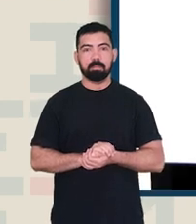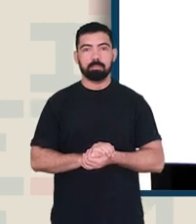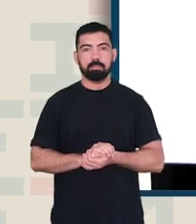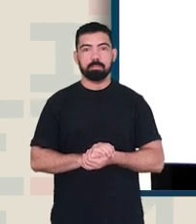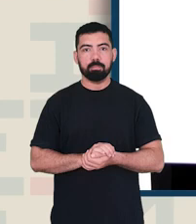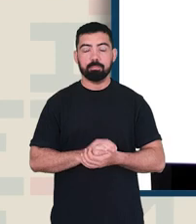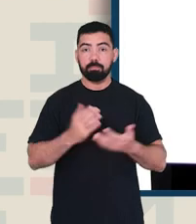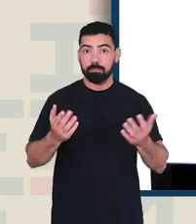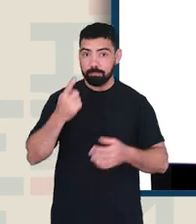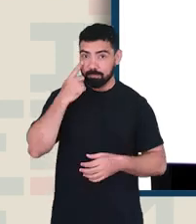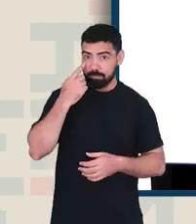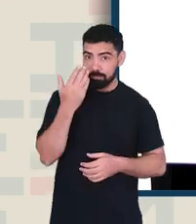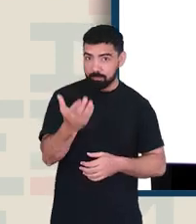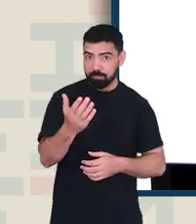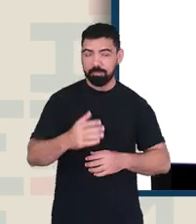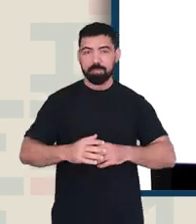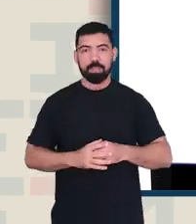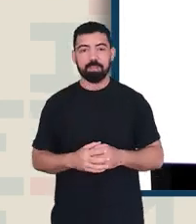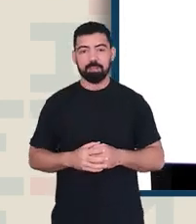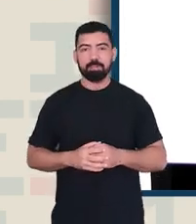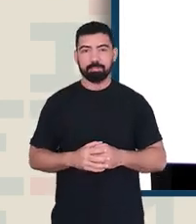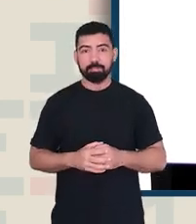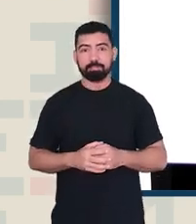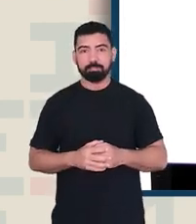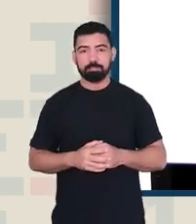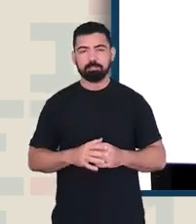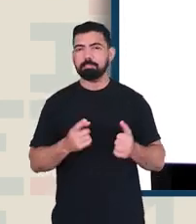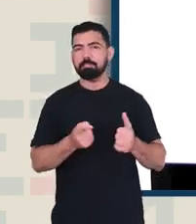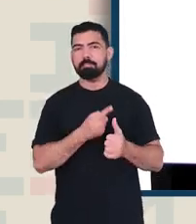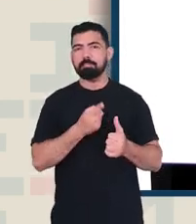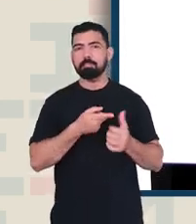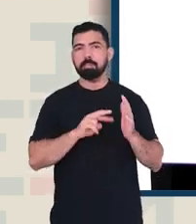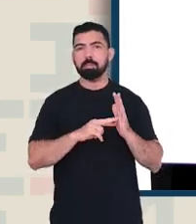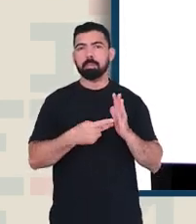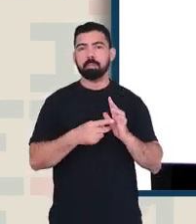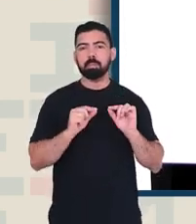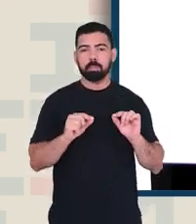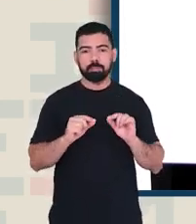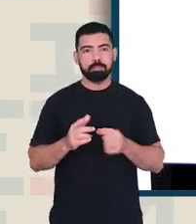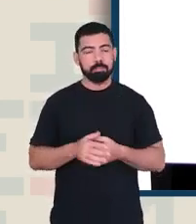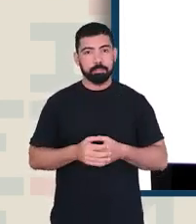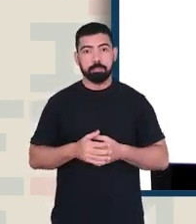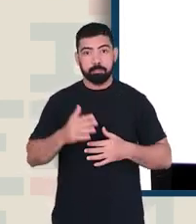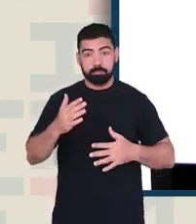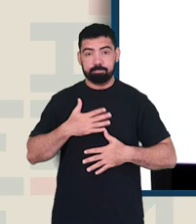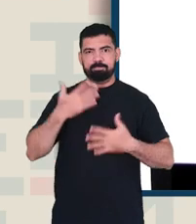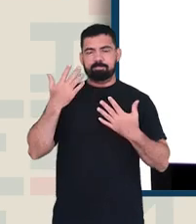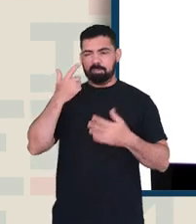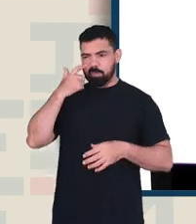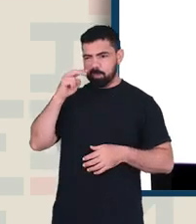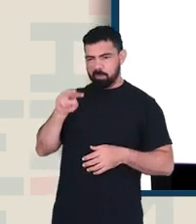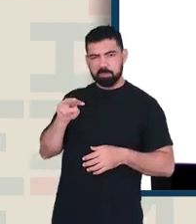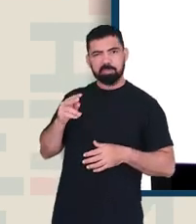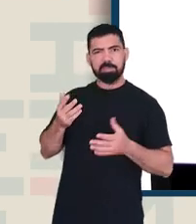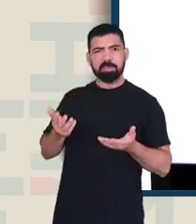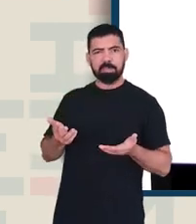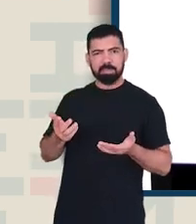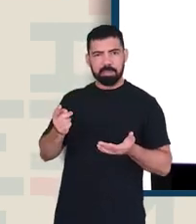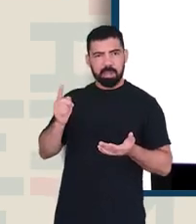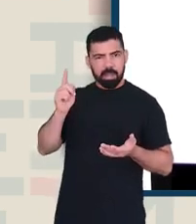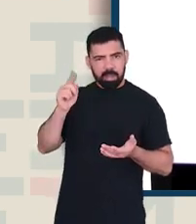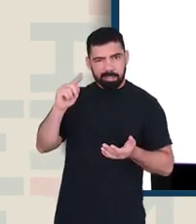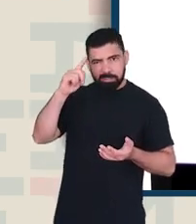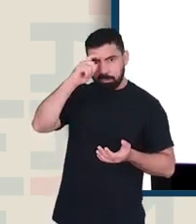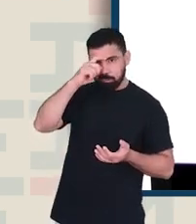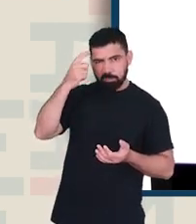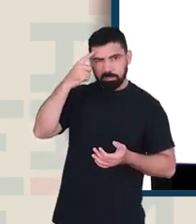Então, vemos que, a princípio, se pegados de surpresa, é